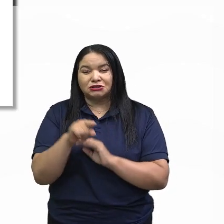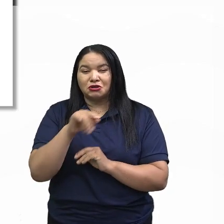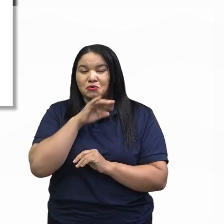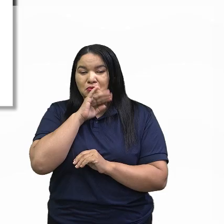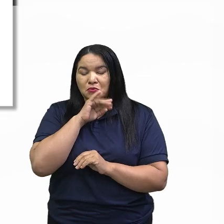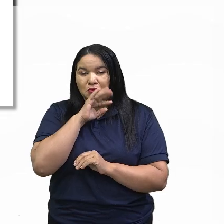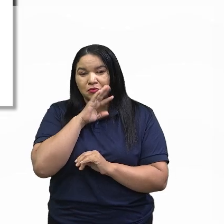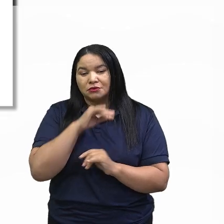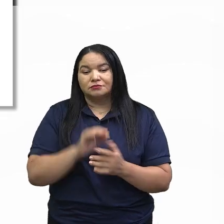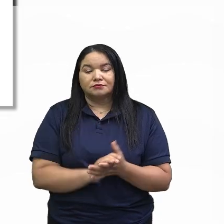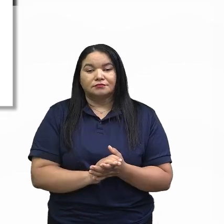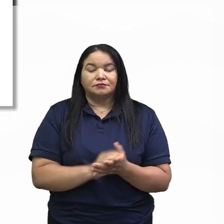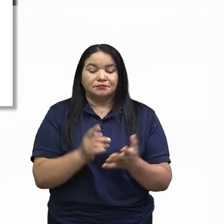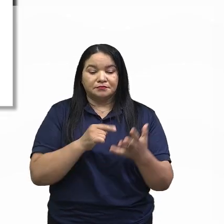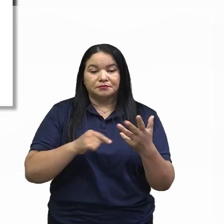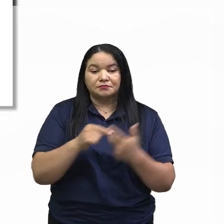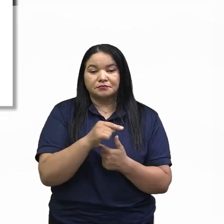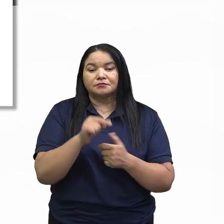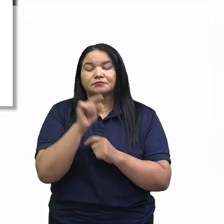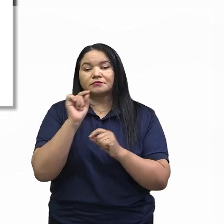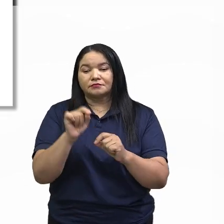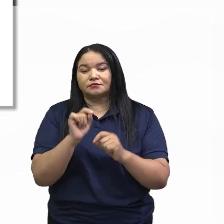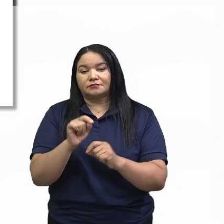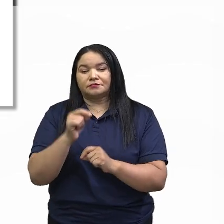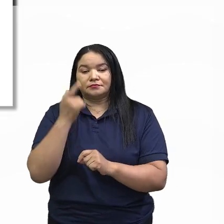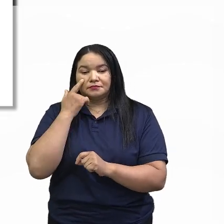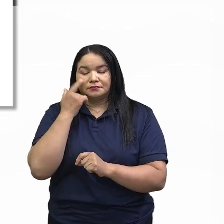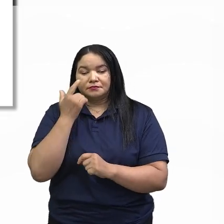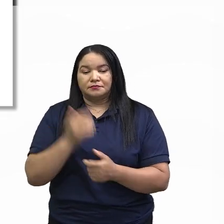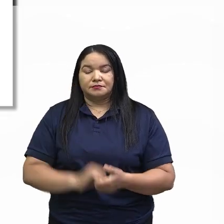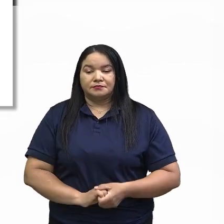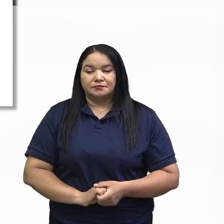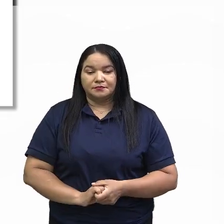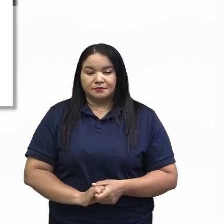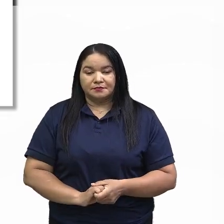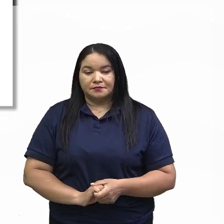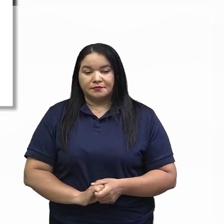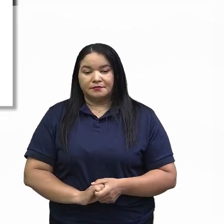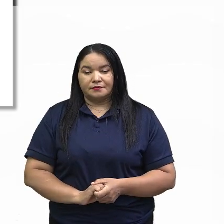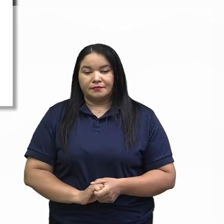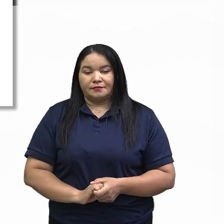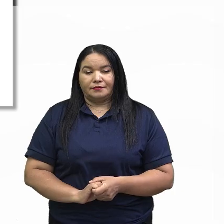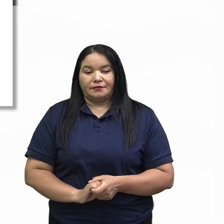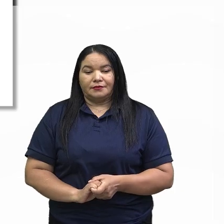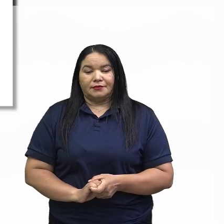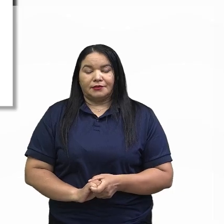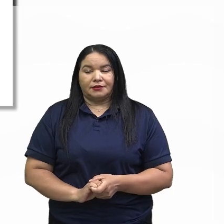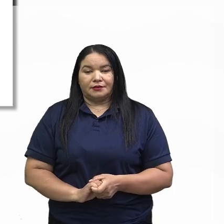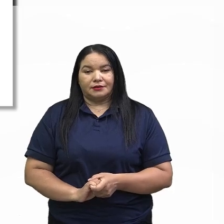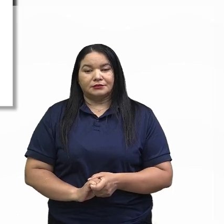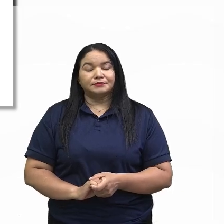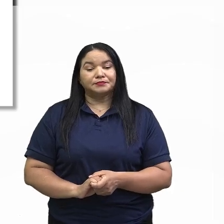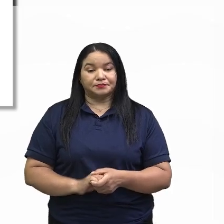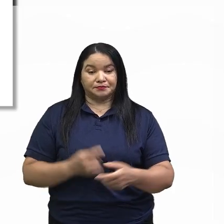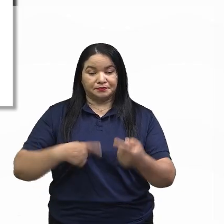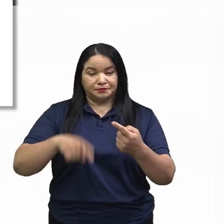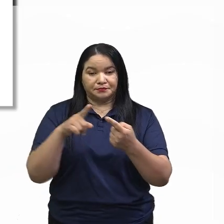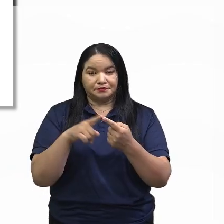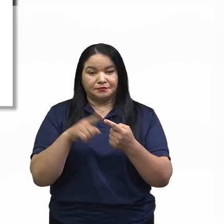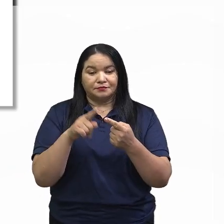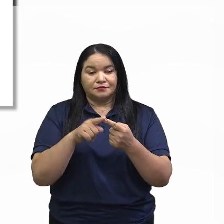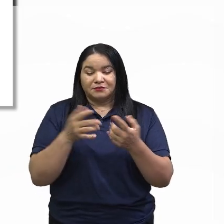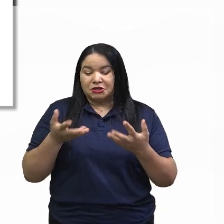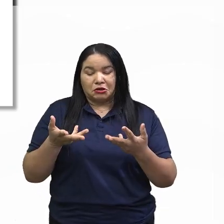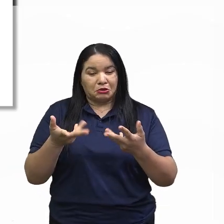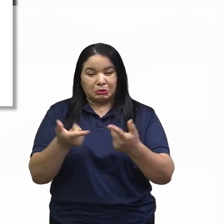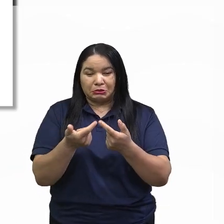principais desvantagens da biomassa. Então, a primeira coisa é o seguinte: eficiência